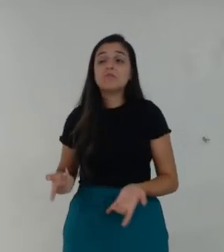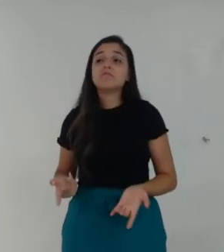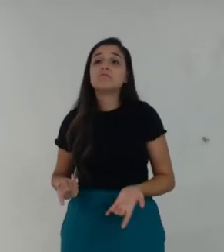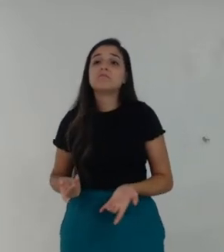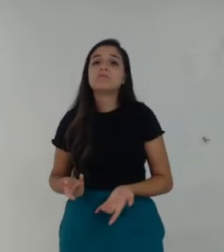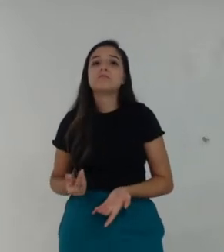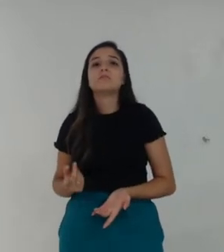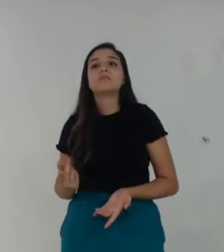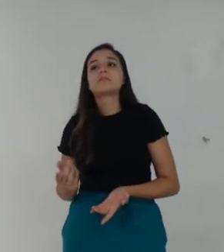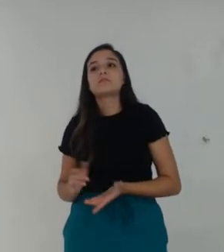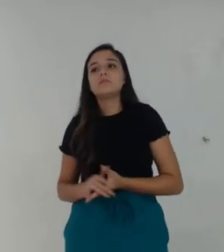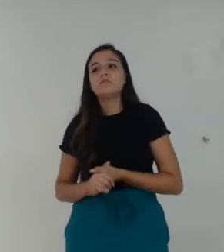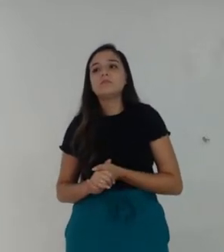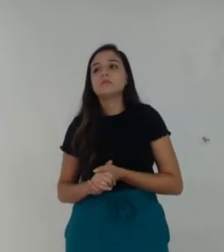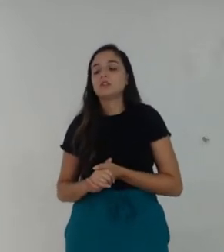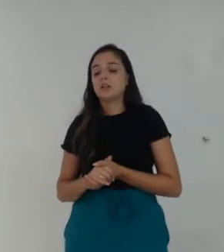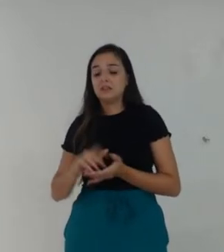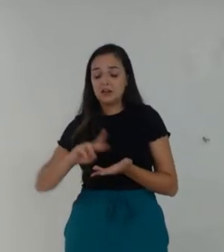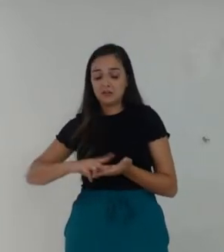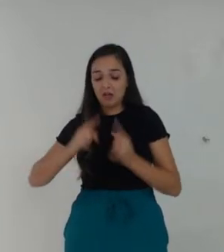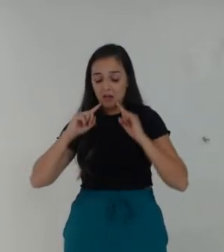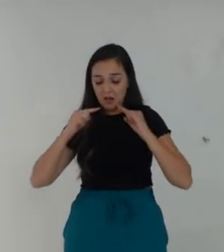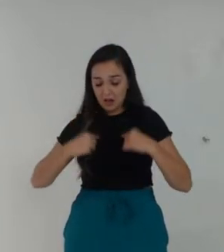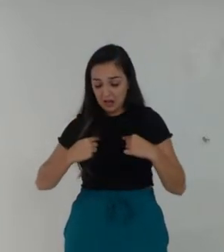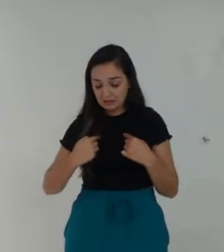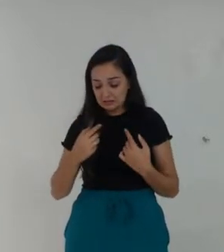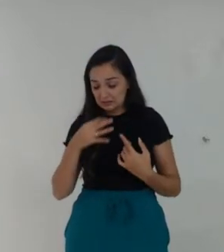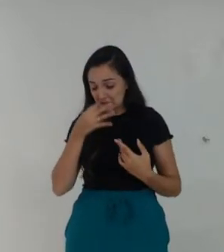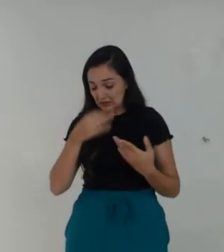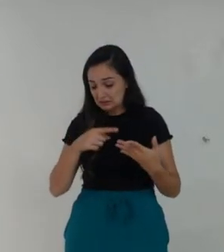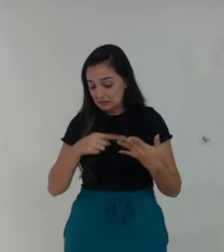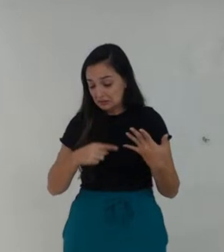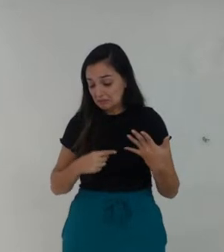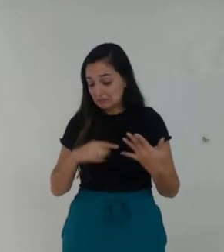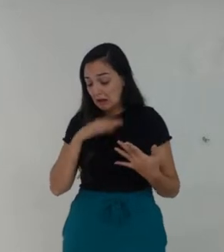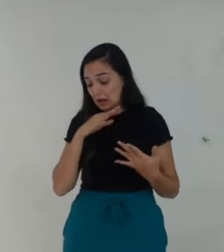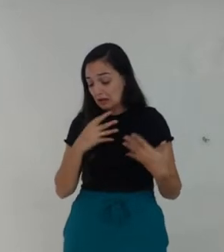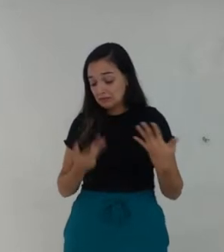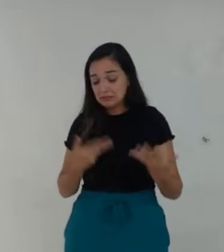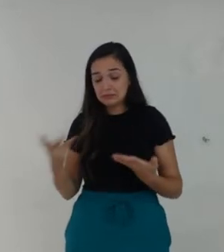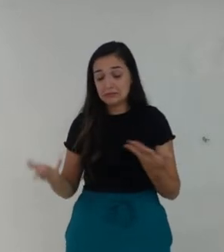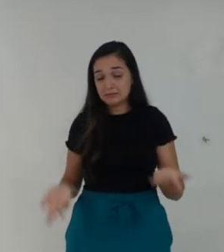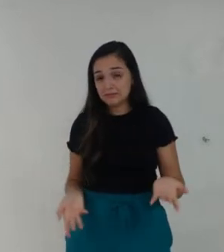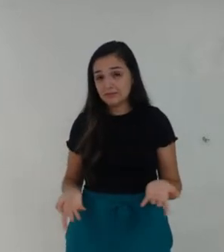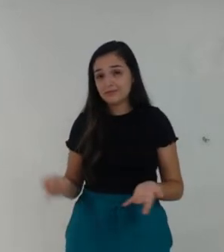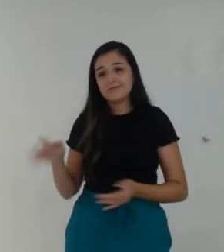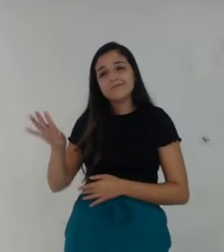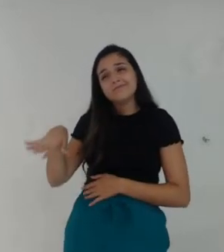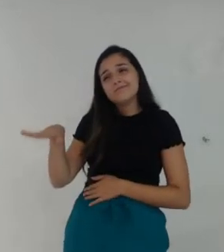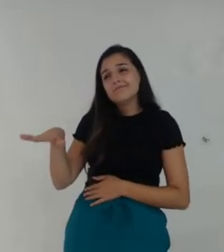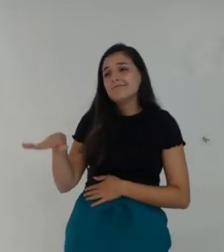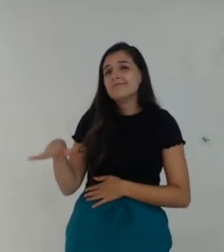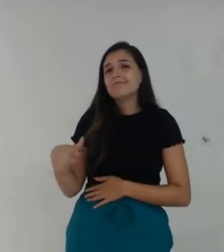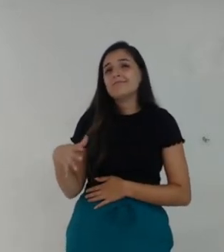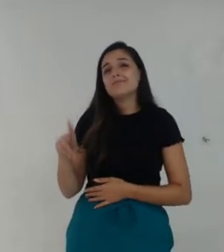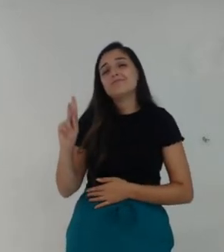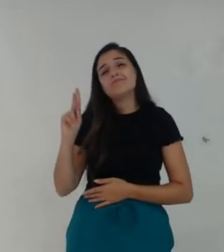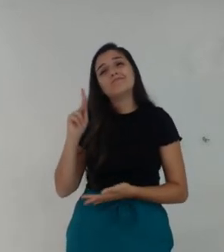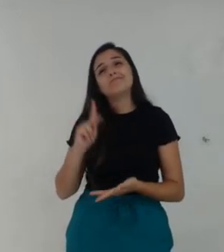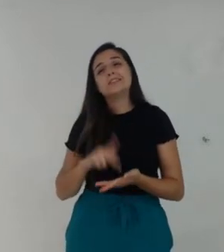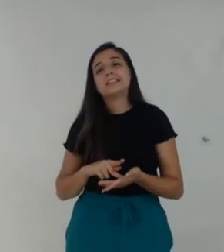tem tradutores que se julgam merecedores, né, de estar no DITRA. E a gente tem que dizer que, na